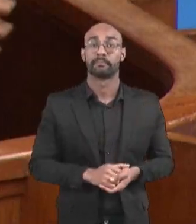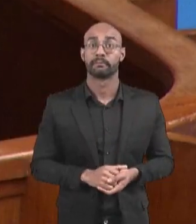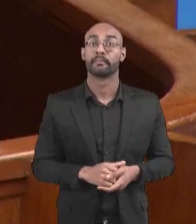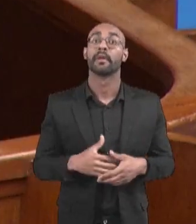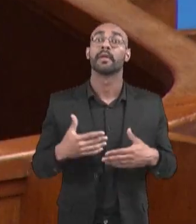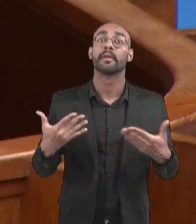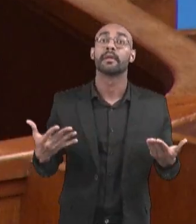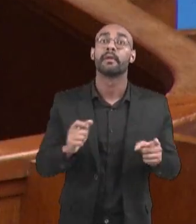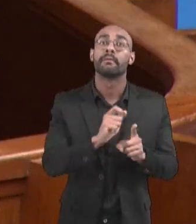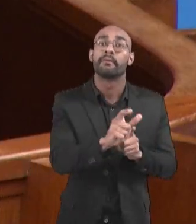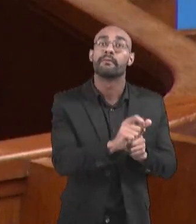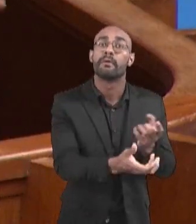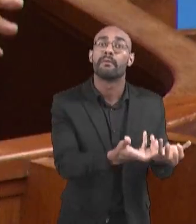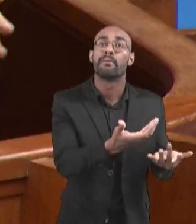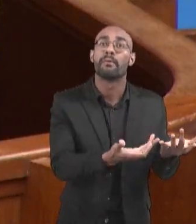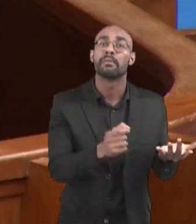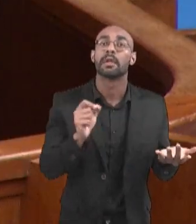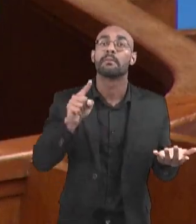fogo